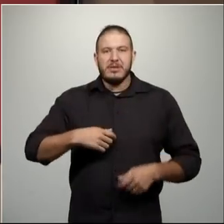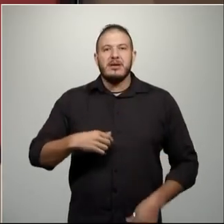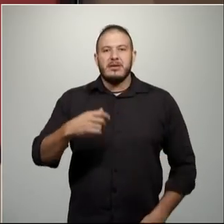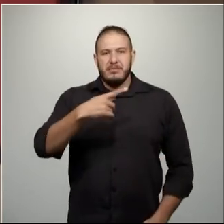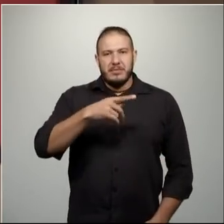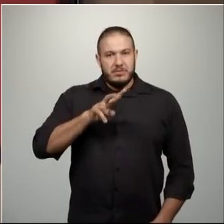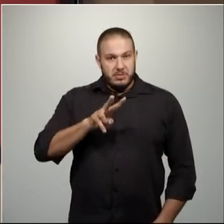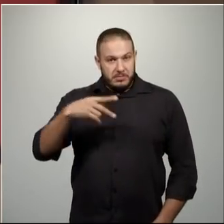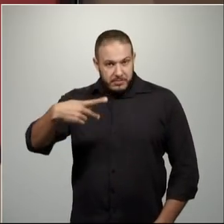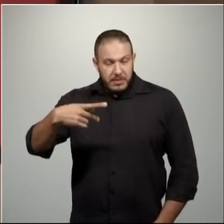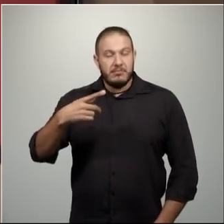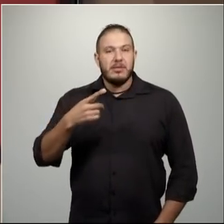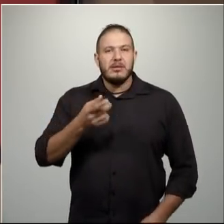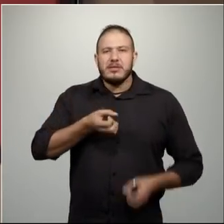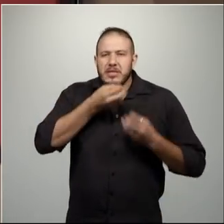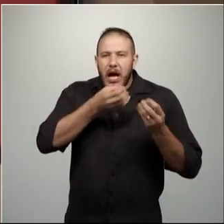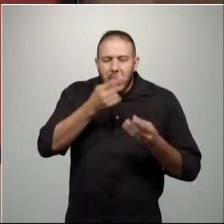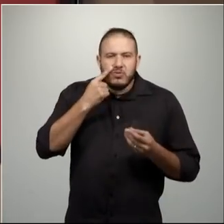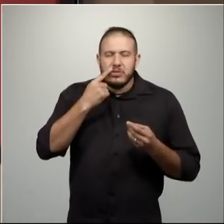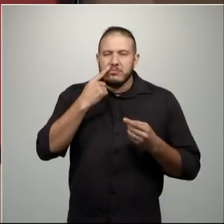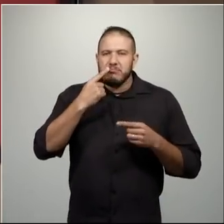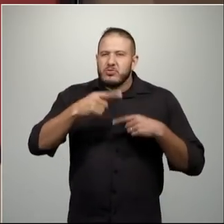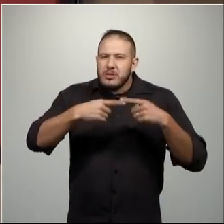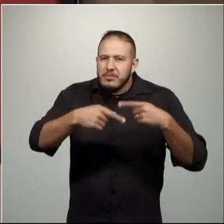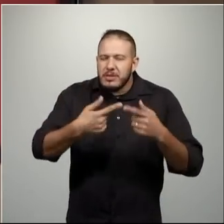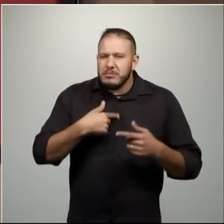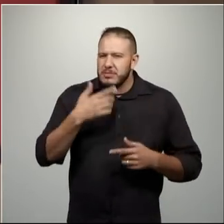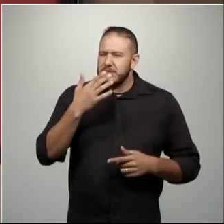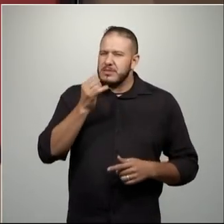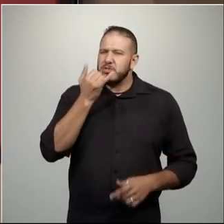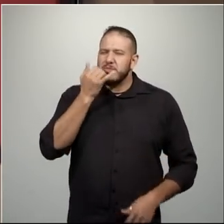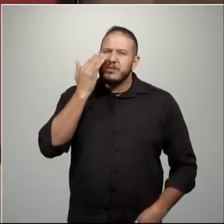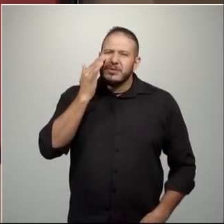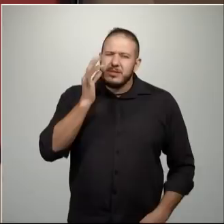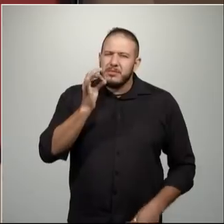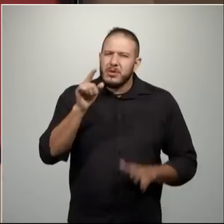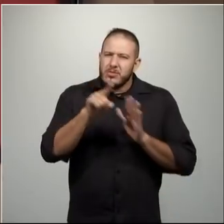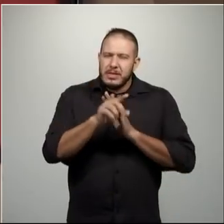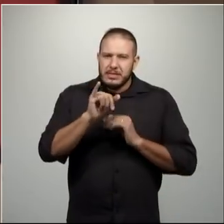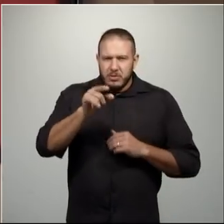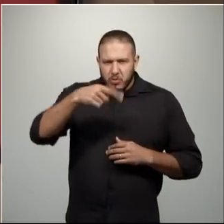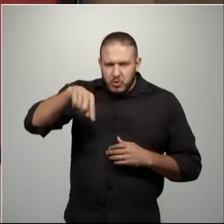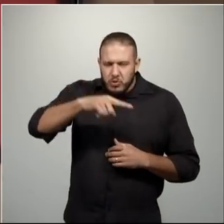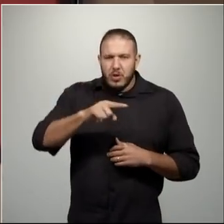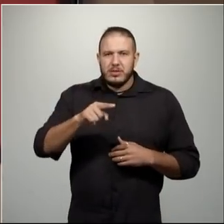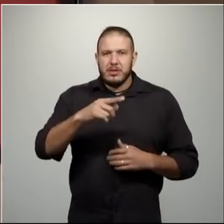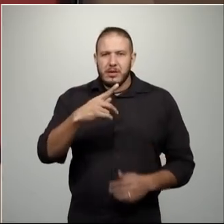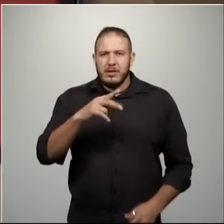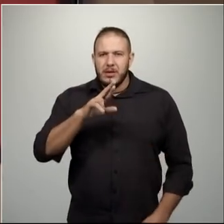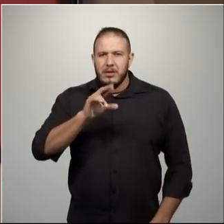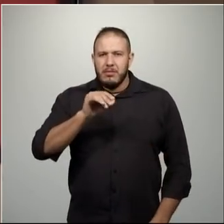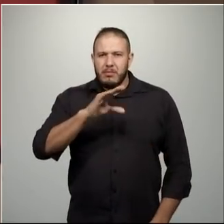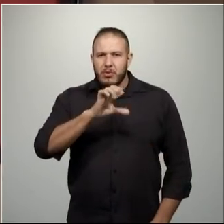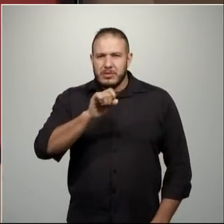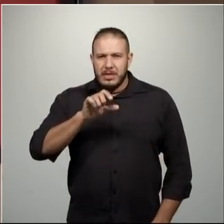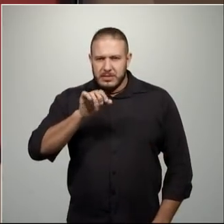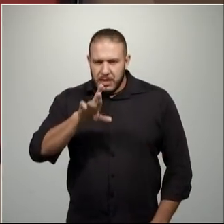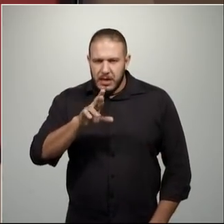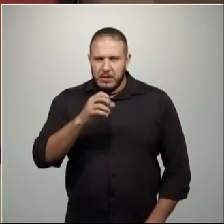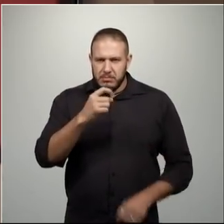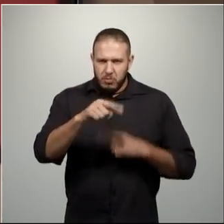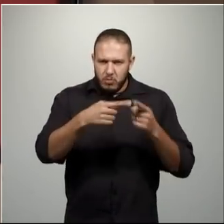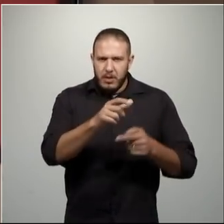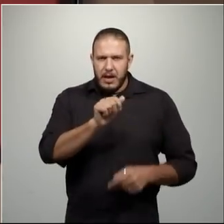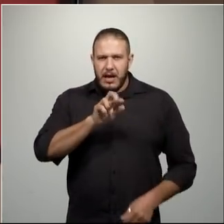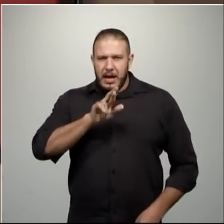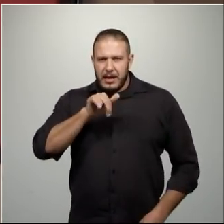seu entende bem a pergunta seria pra pedir pra outros nós processarem pra você um certo arquivo se